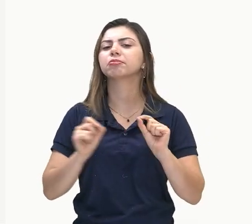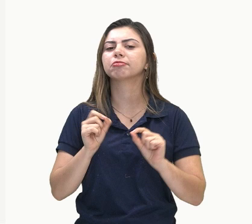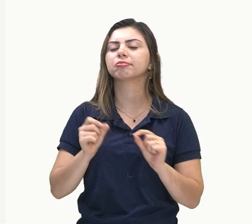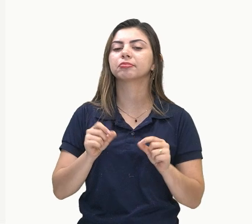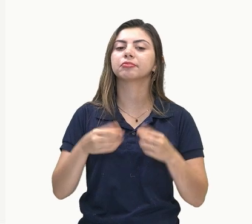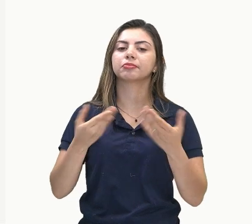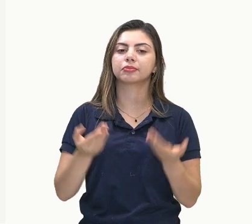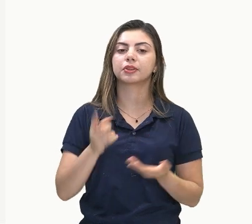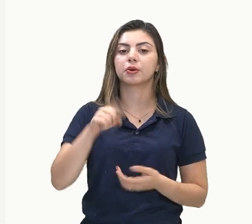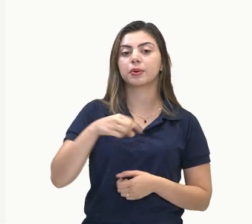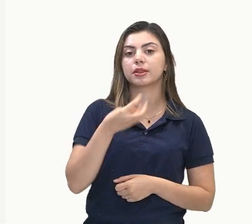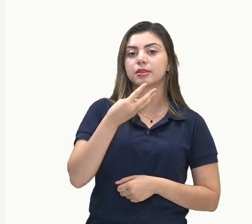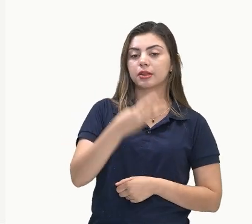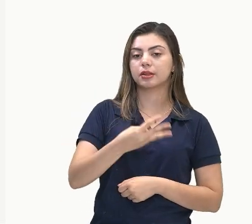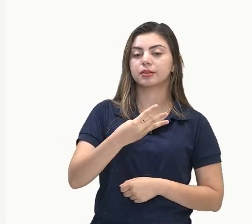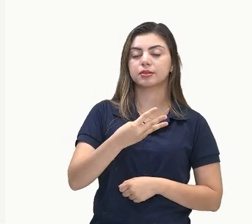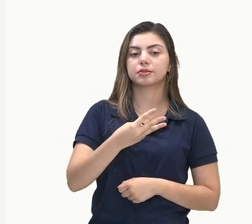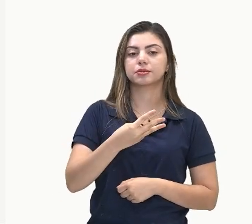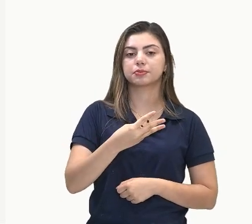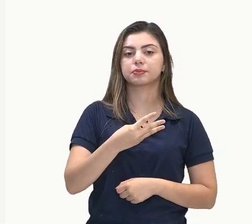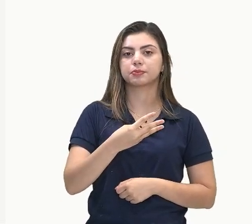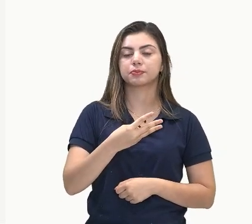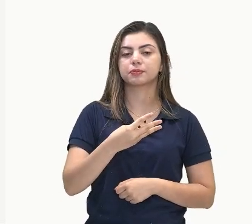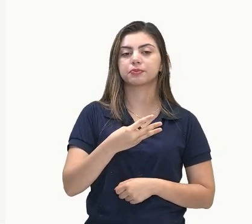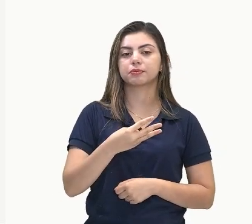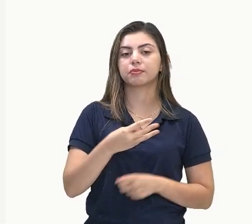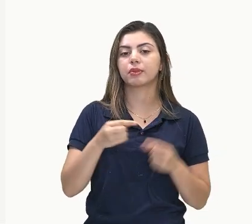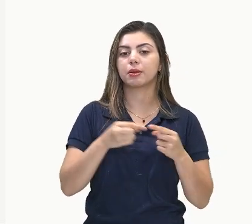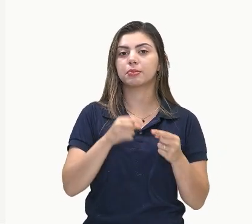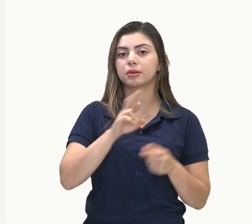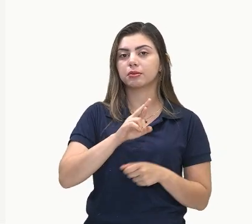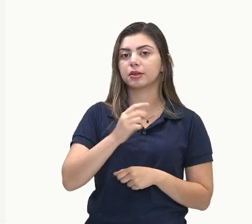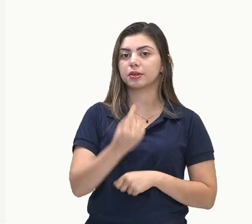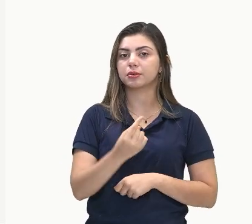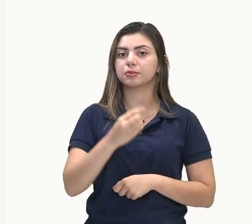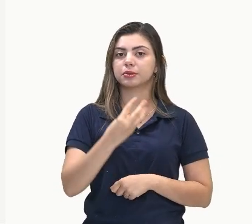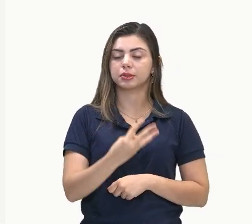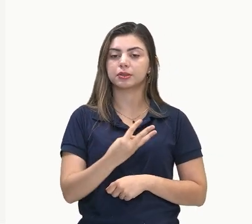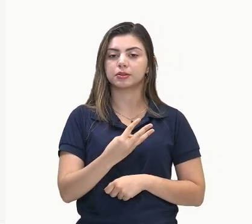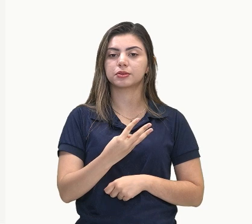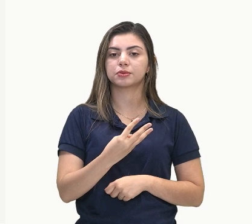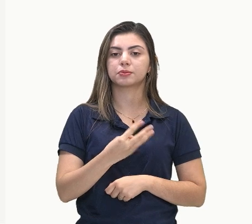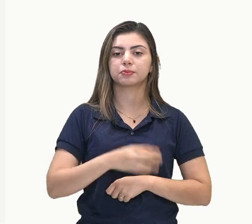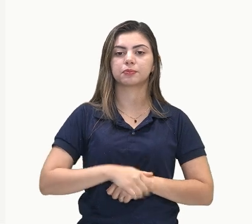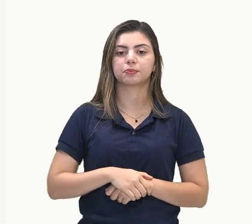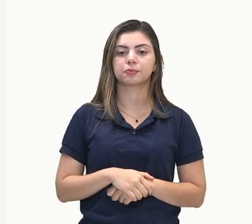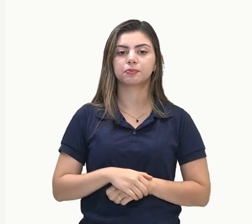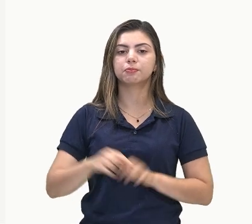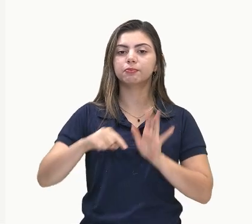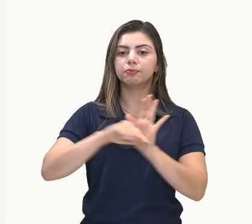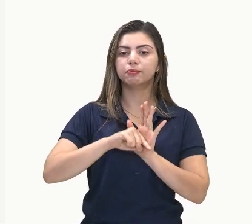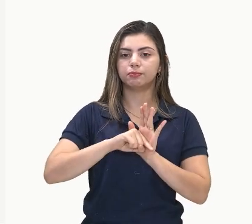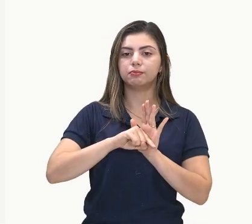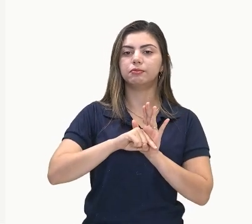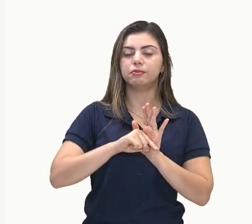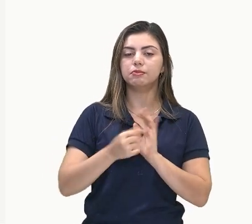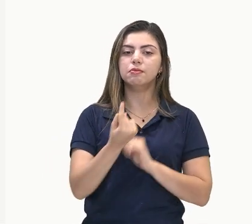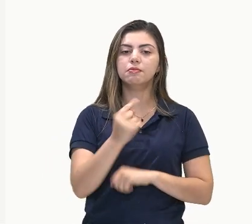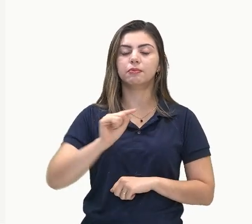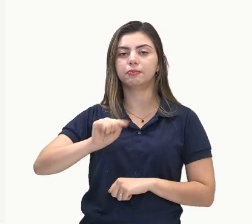vai ser igual a 3, certo? Que é esse raio aqui, menos o outro raio ali,